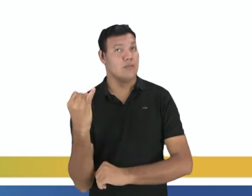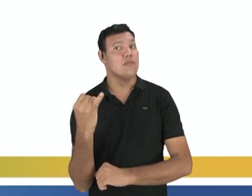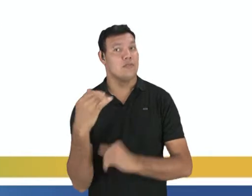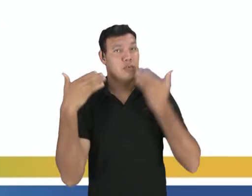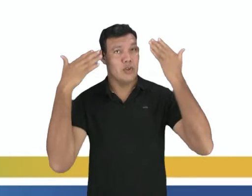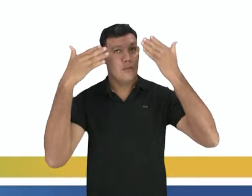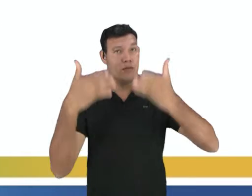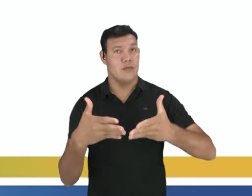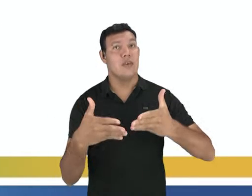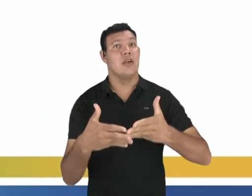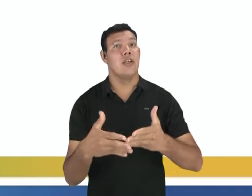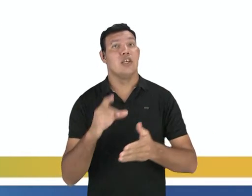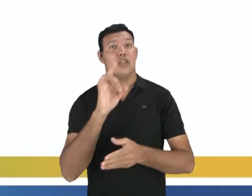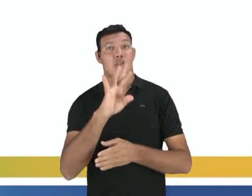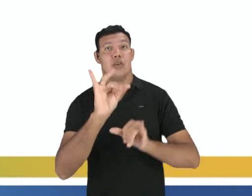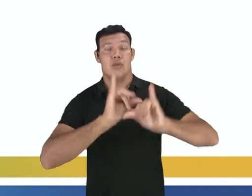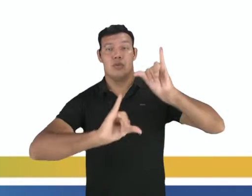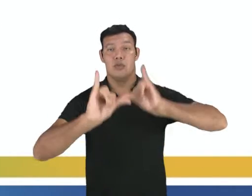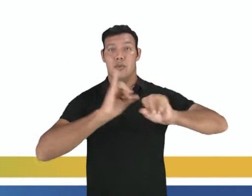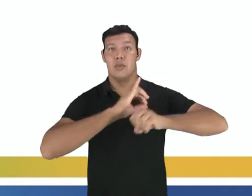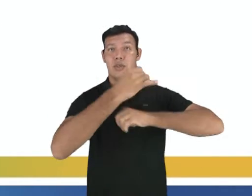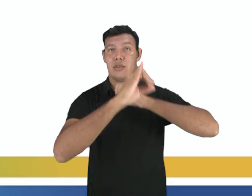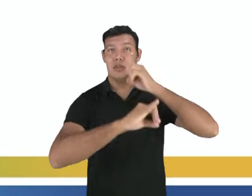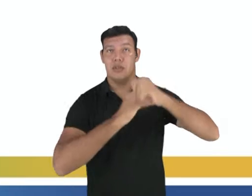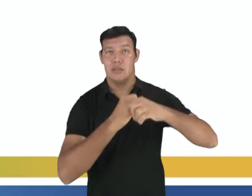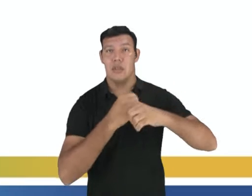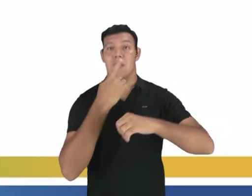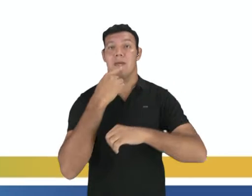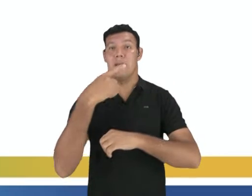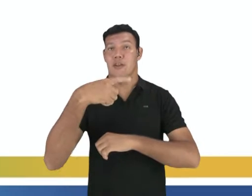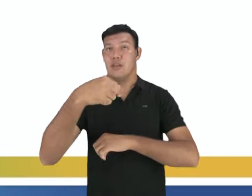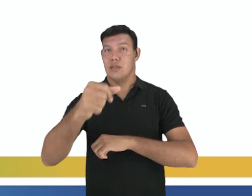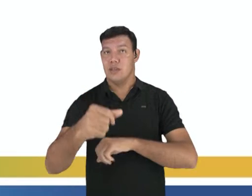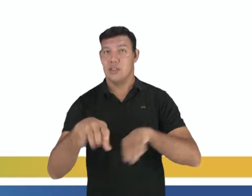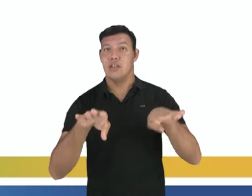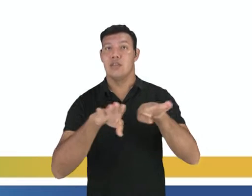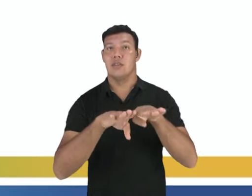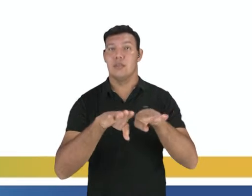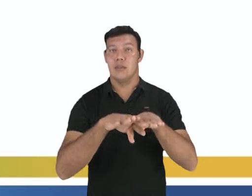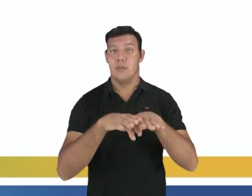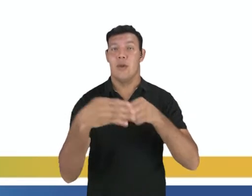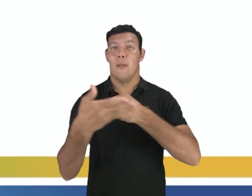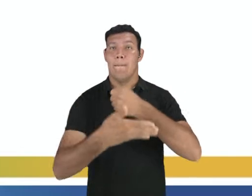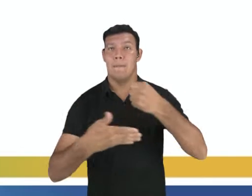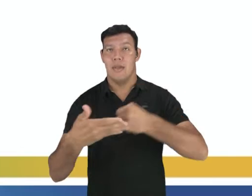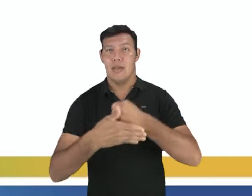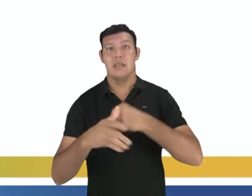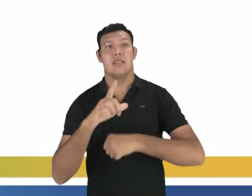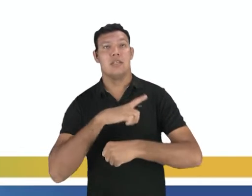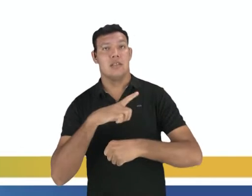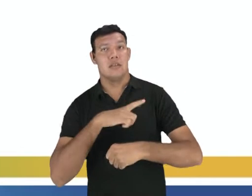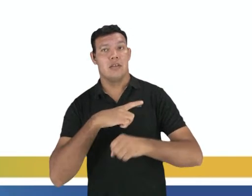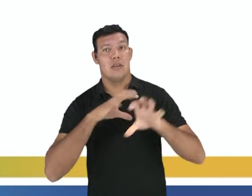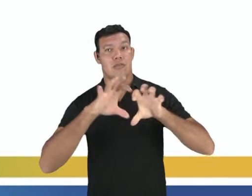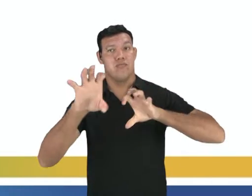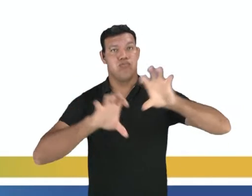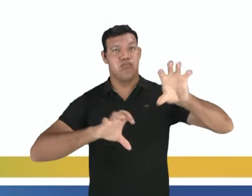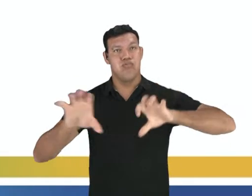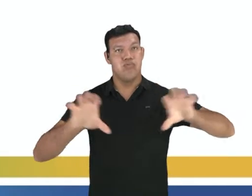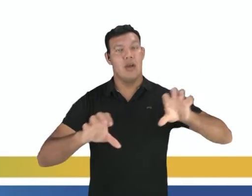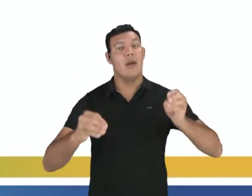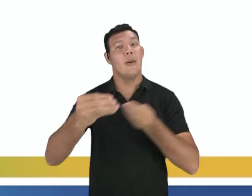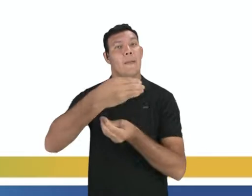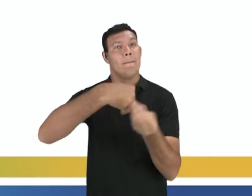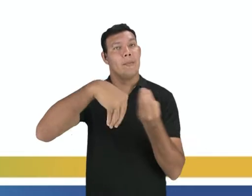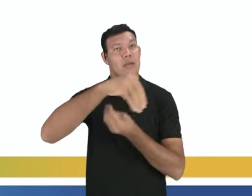as bases, sofrem dissociação, ou seja, tem a separação desses íons, quando em